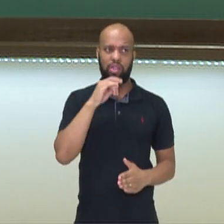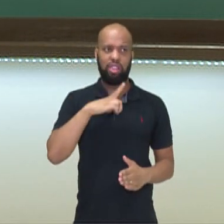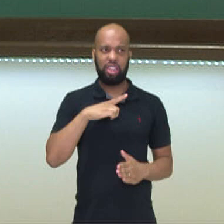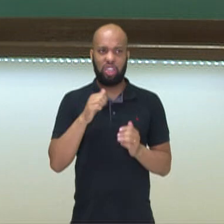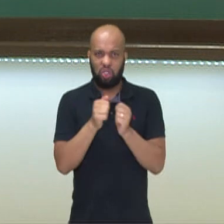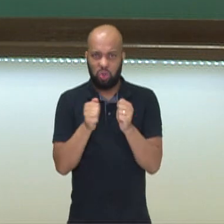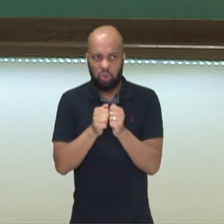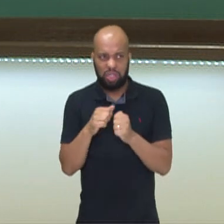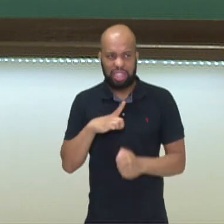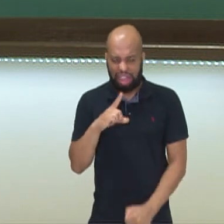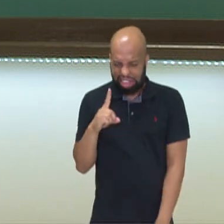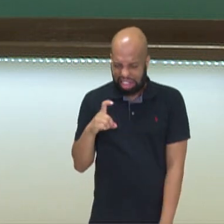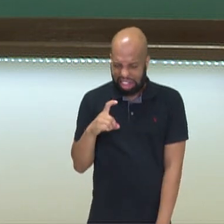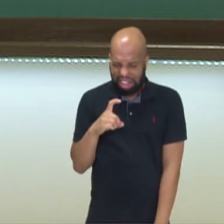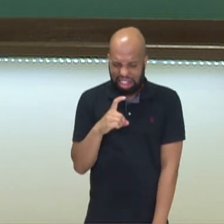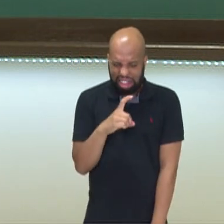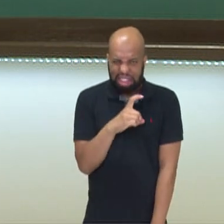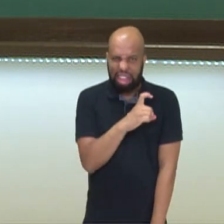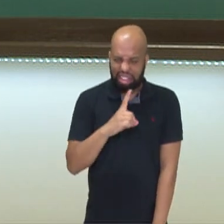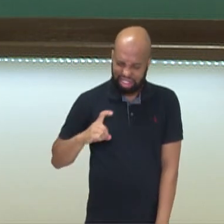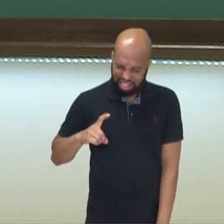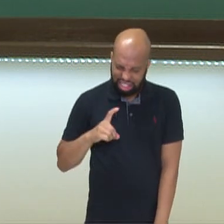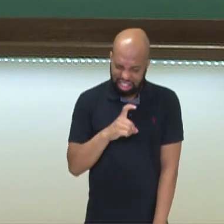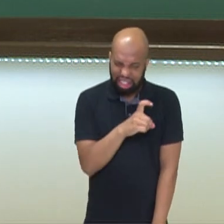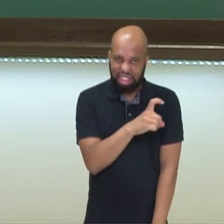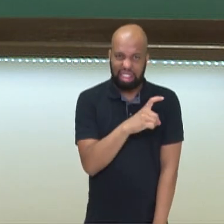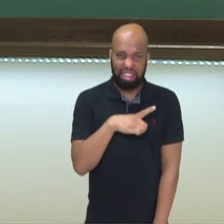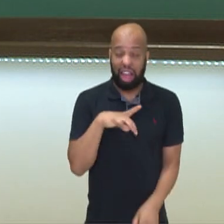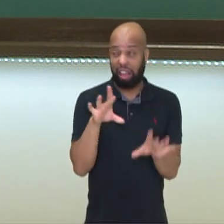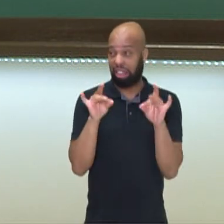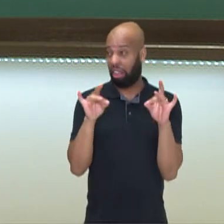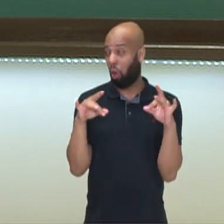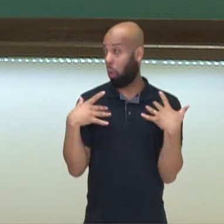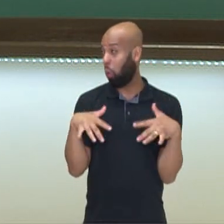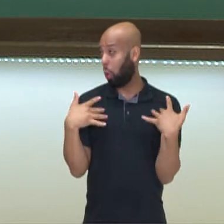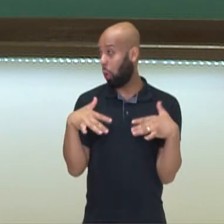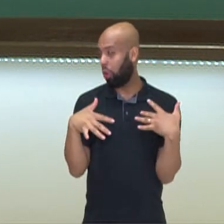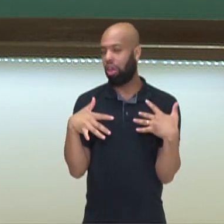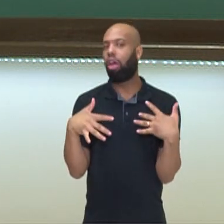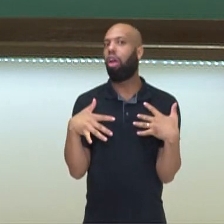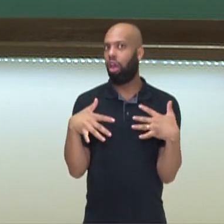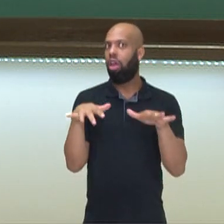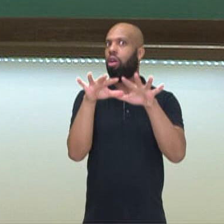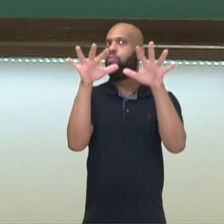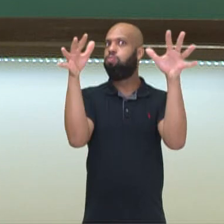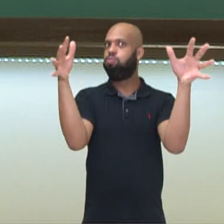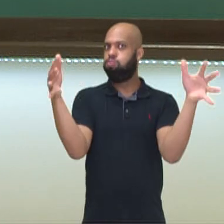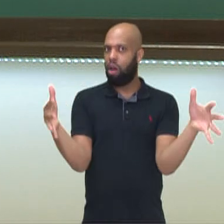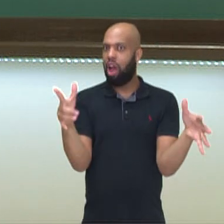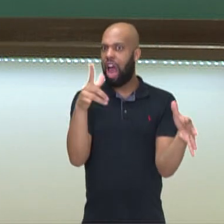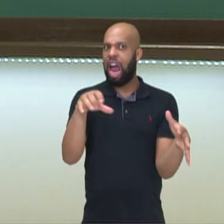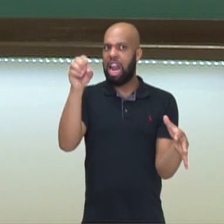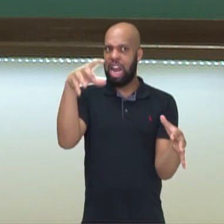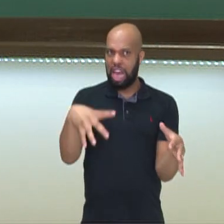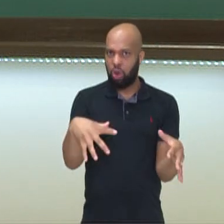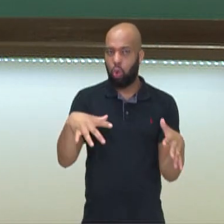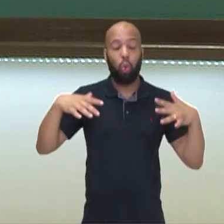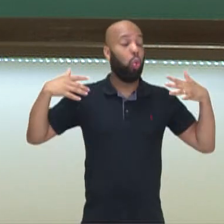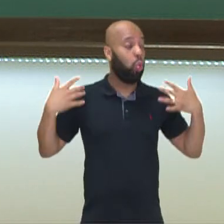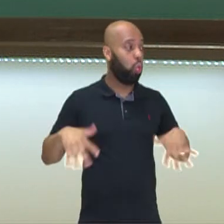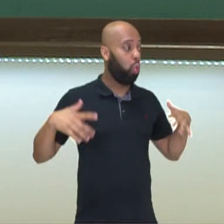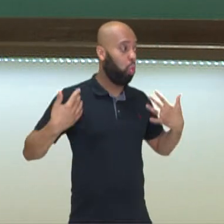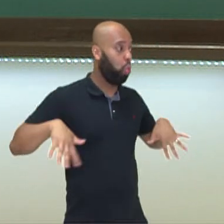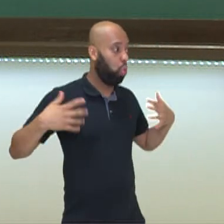vezes, fica até umas minhoquinhas, assim. Negócio bem pavoroso. Agora, pensa lá no lixão, em todo aquele amontoado,